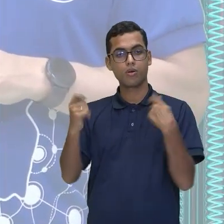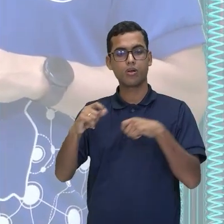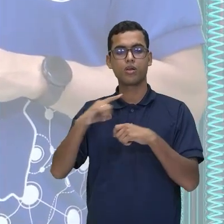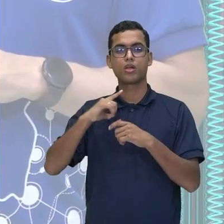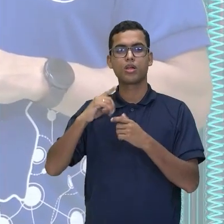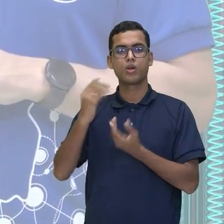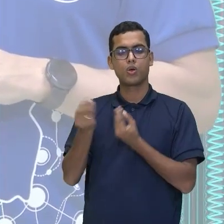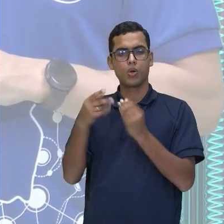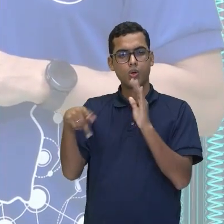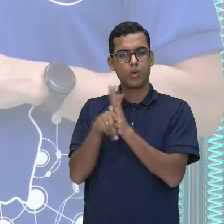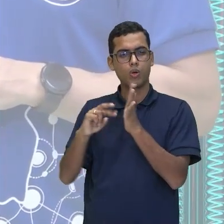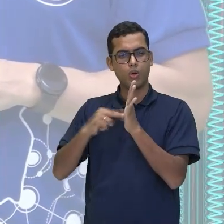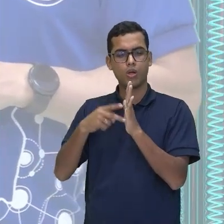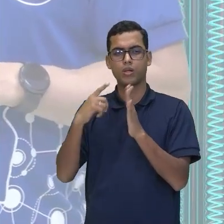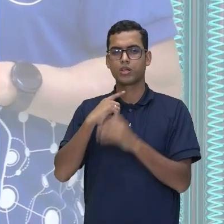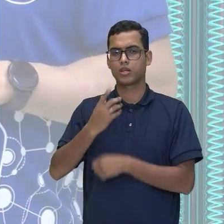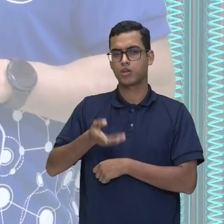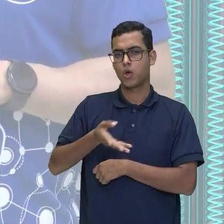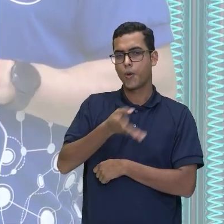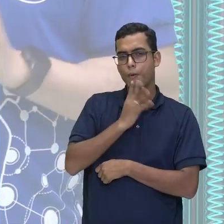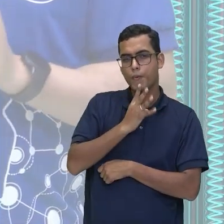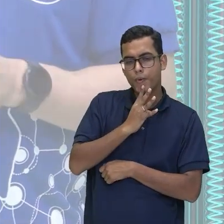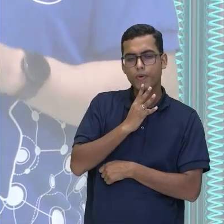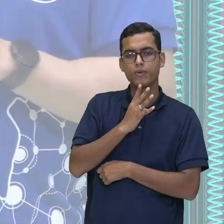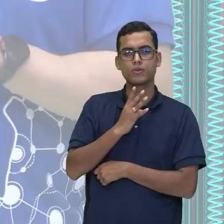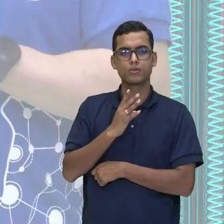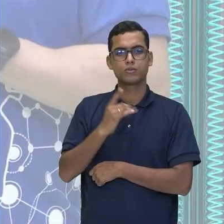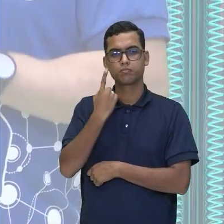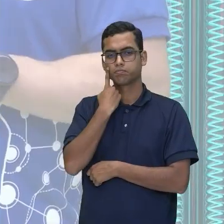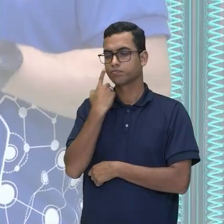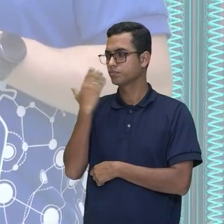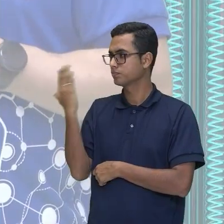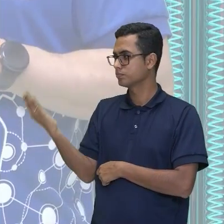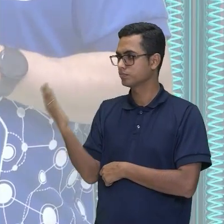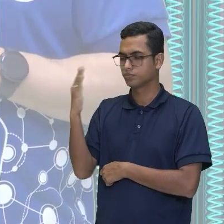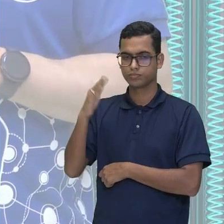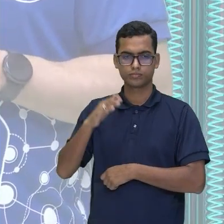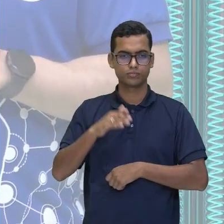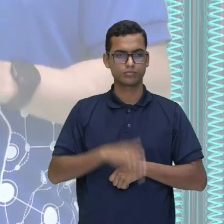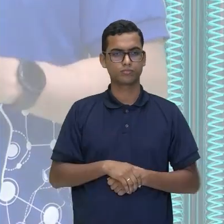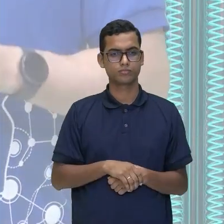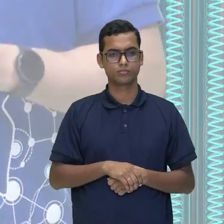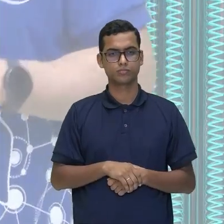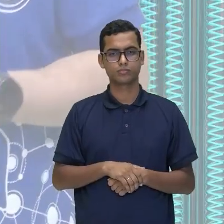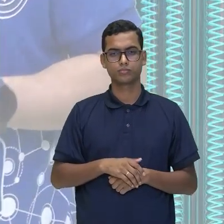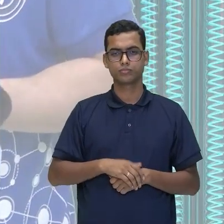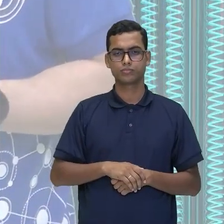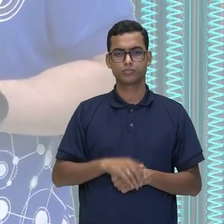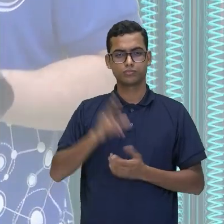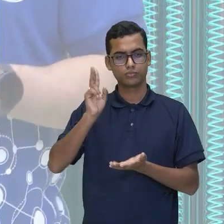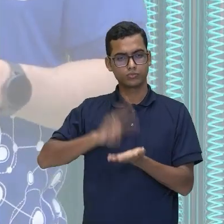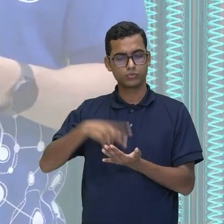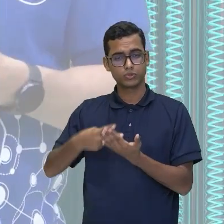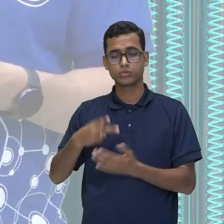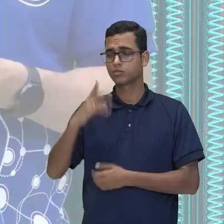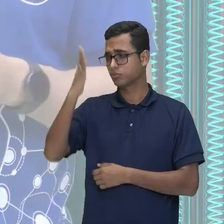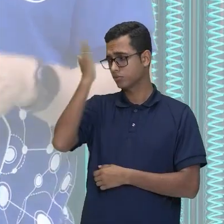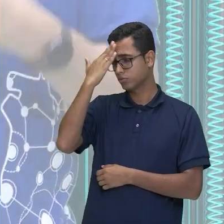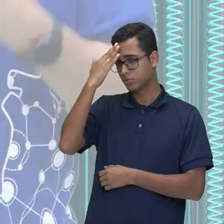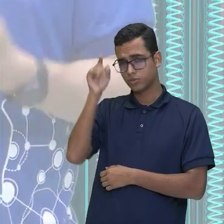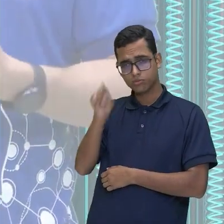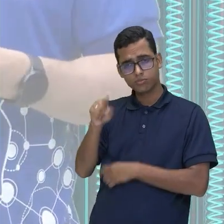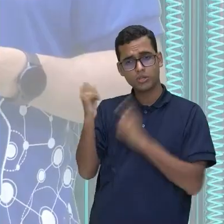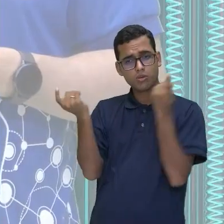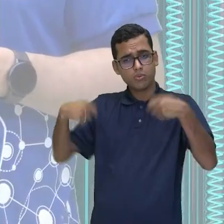sei que você pode vencer a competição. I know you can win the competition. Ele pode ganhar ou não pode,